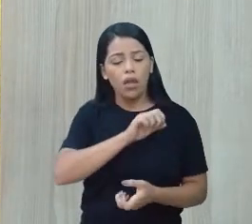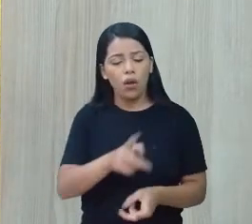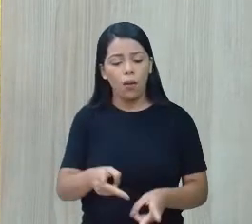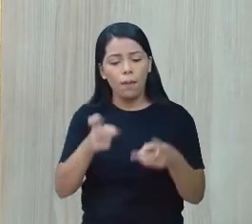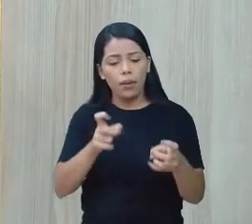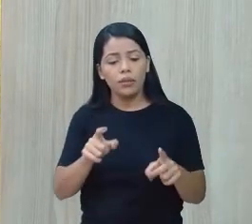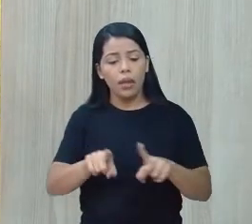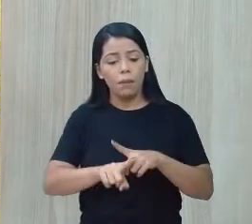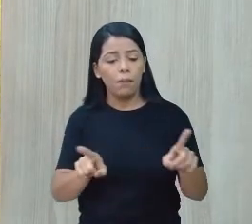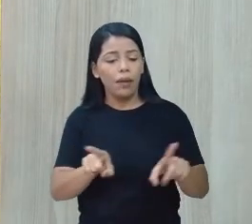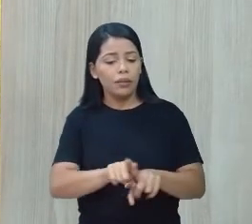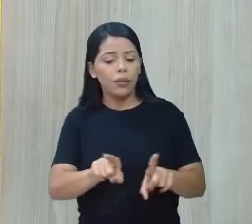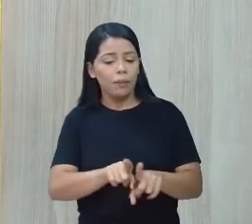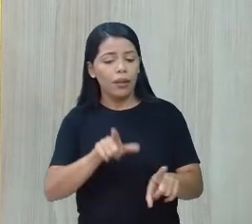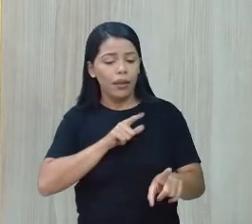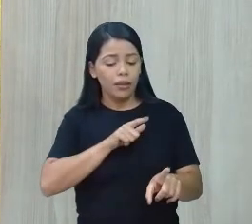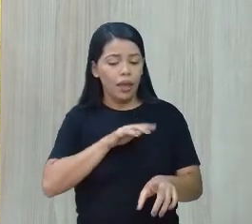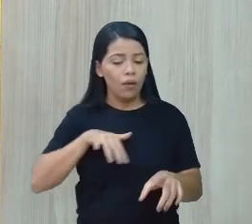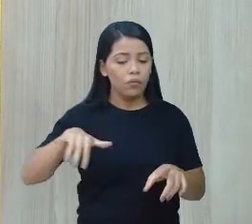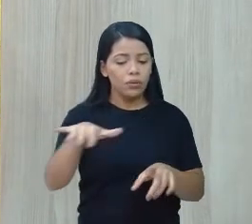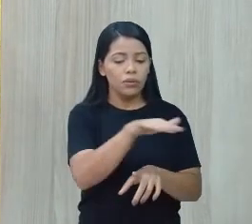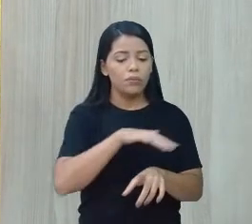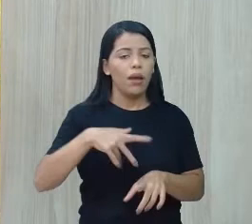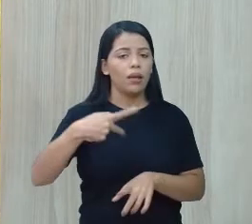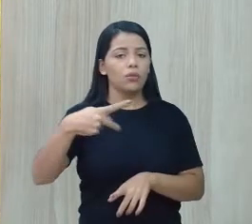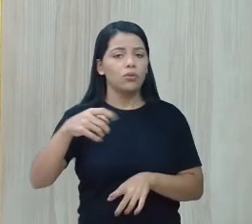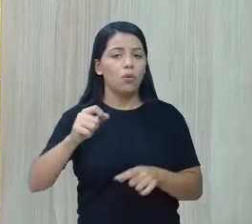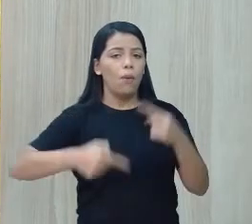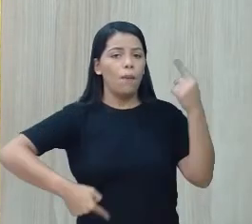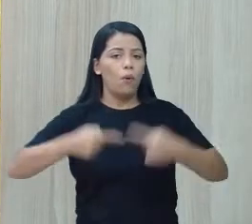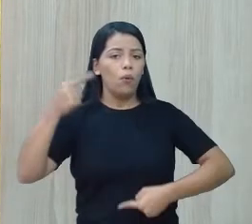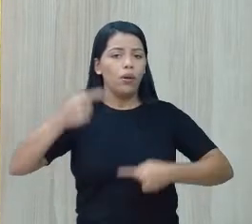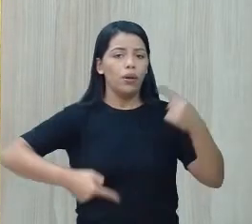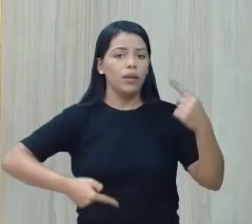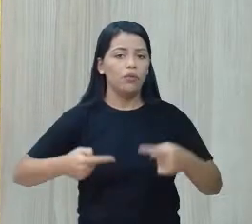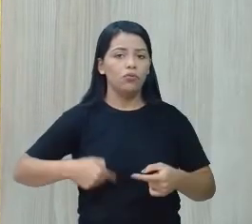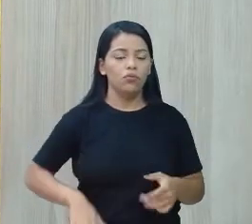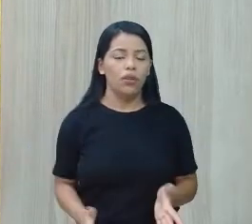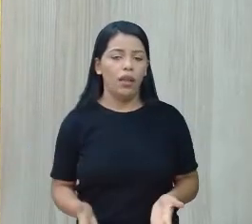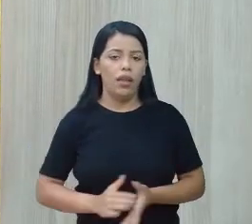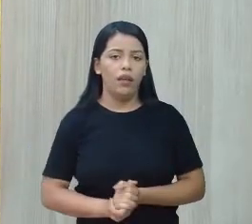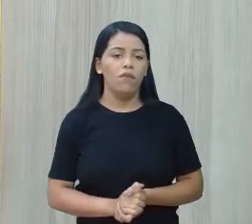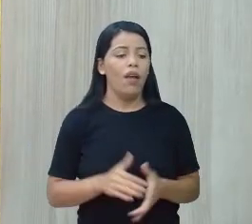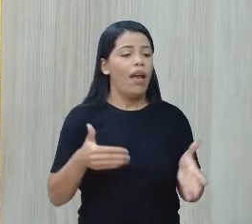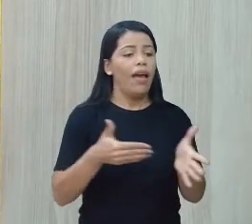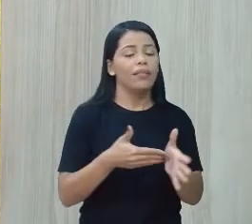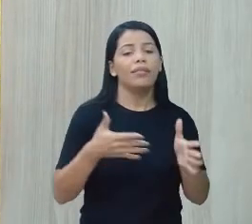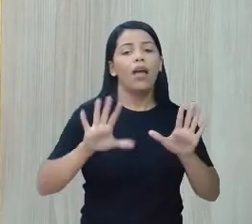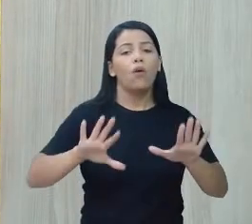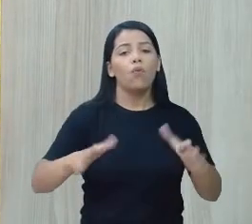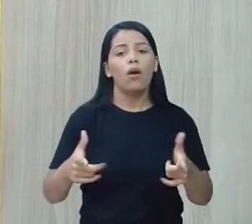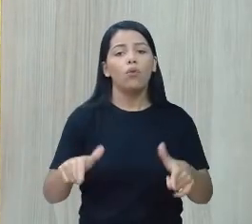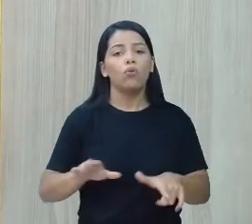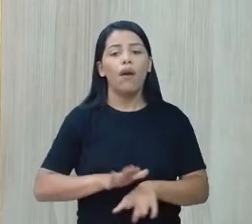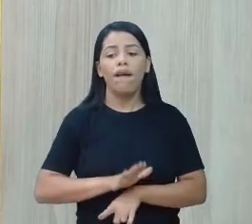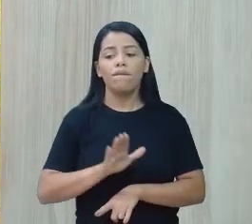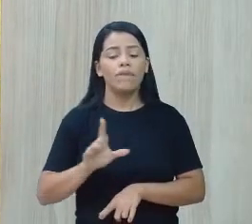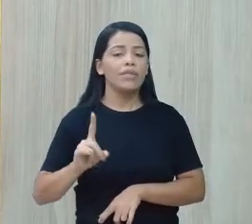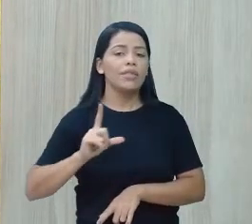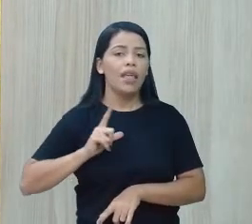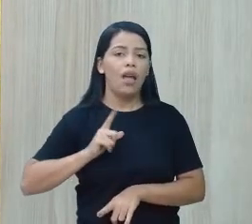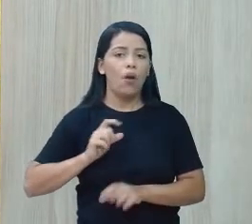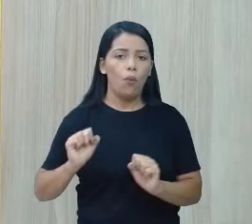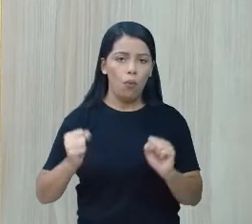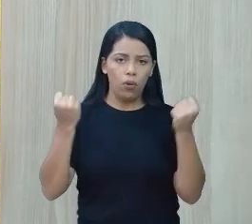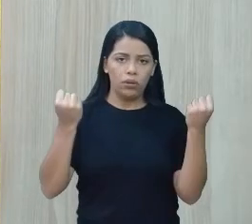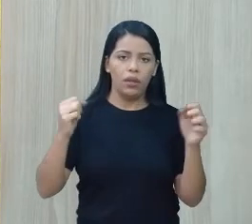espaço político, não é? Que determina até onde vai o poder. A gente vem acompanhando, por exemplo, as questões lá no